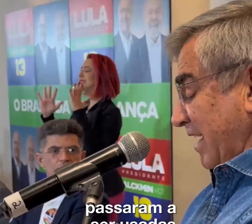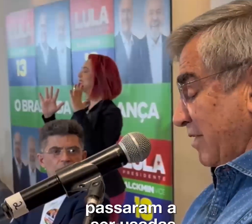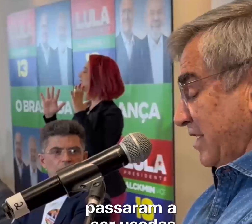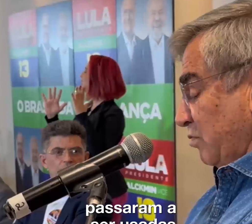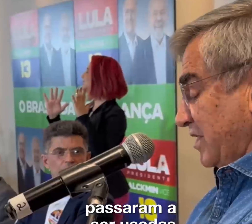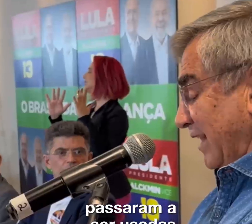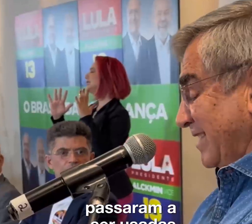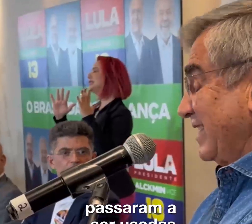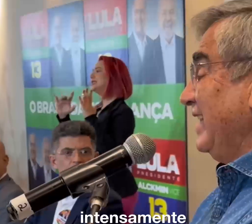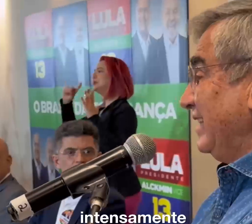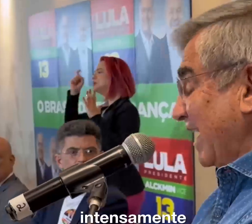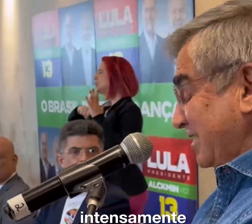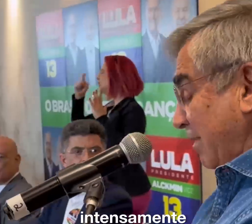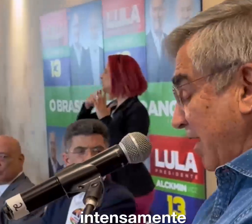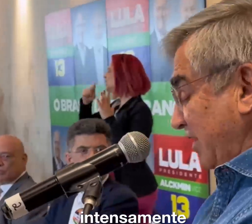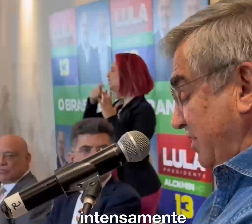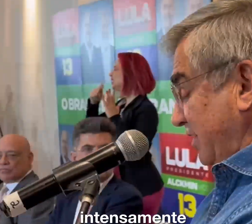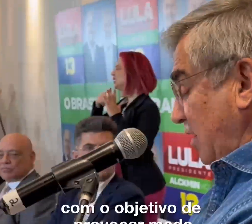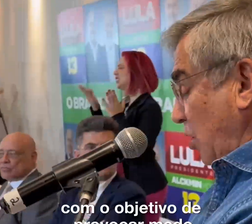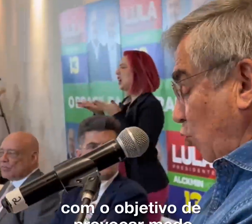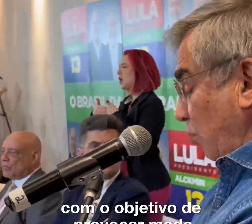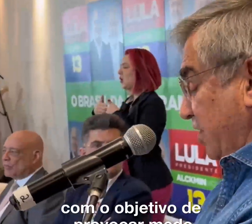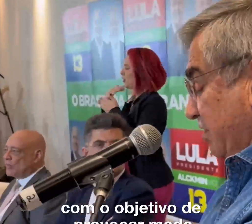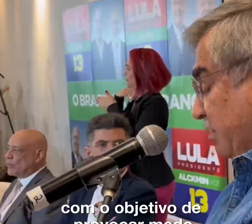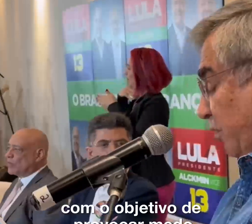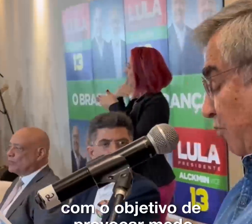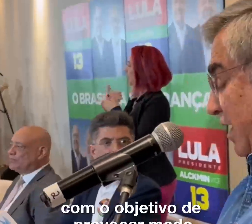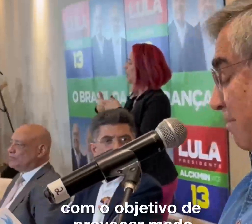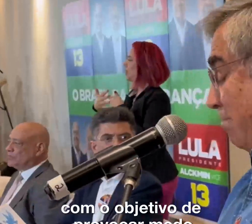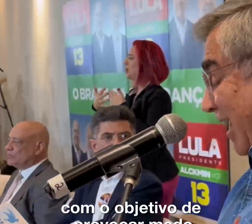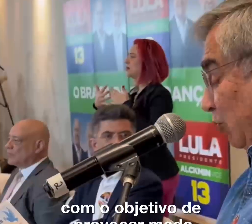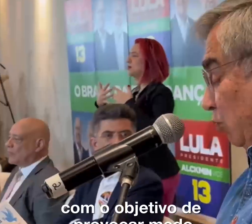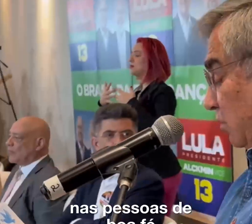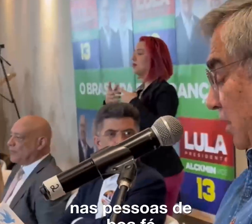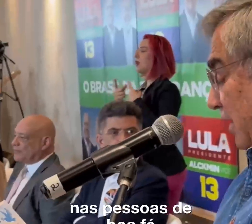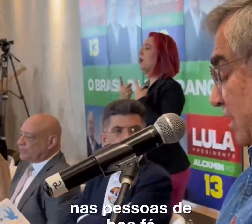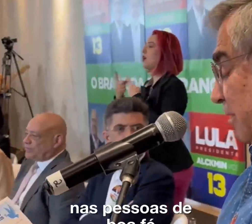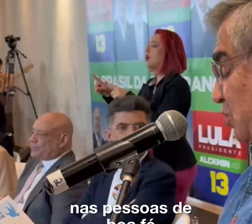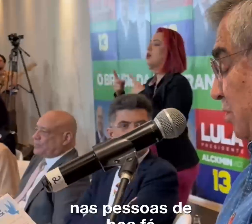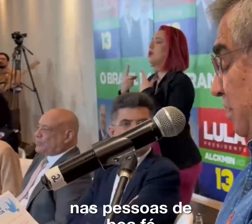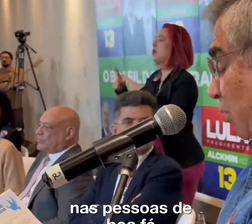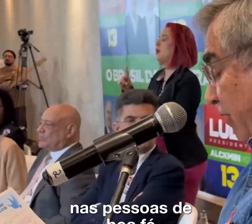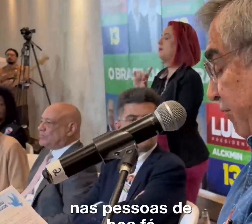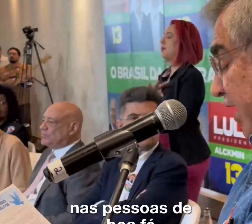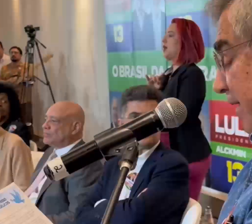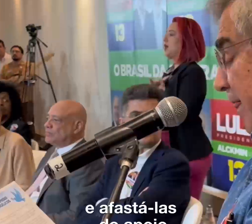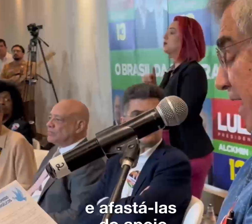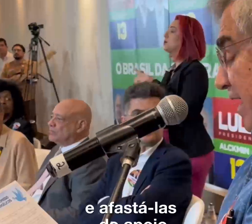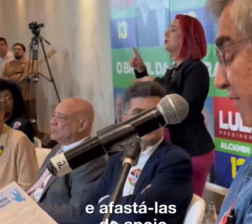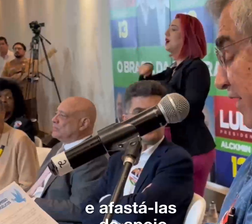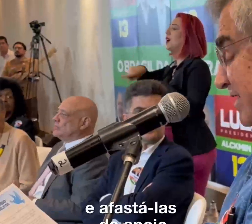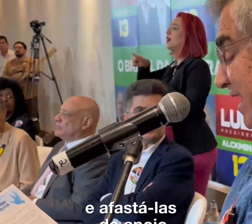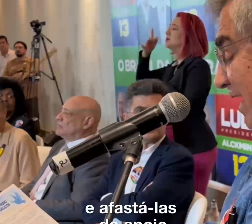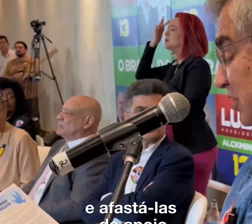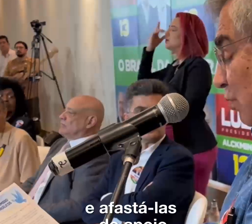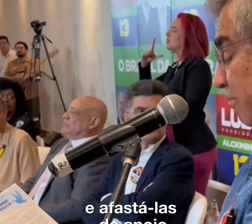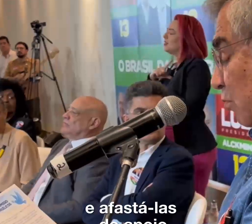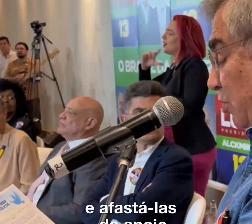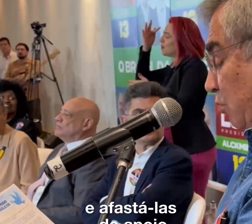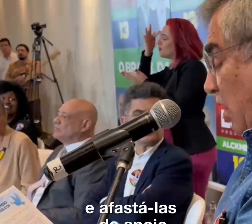passaram a ser usadas intensamente com objetivo de provocar medo nas pessoas de boa fé e